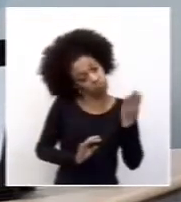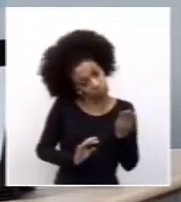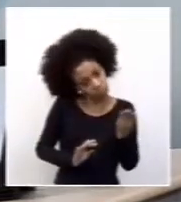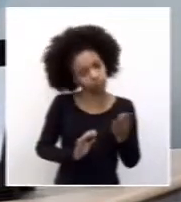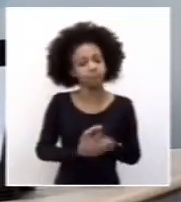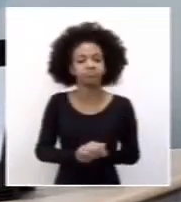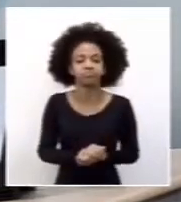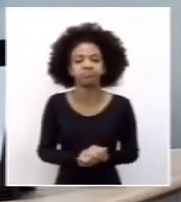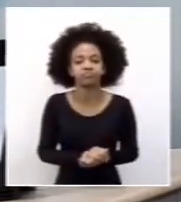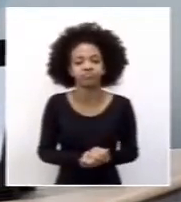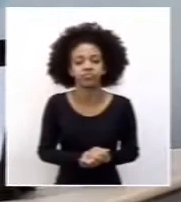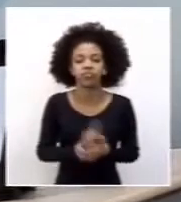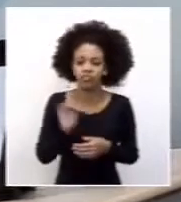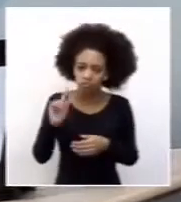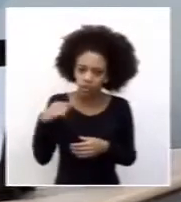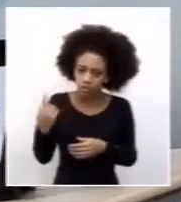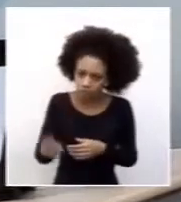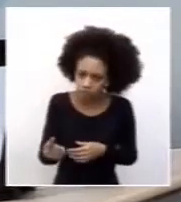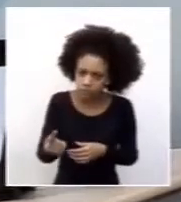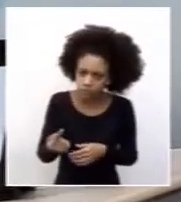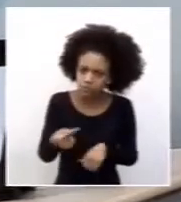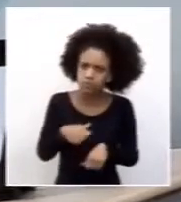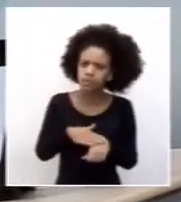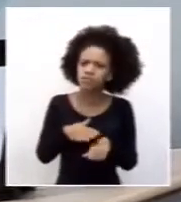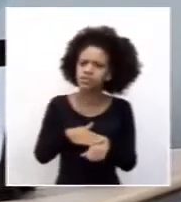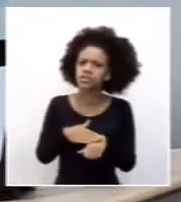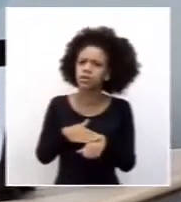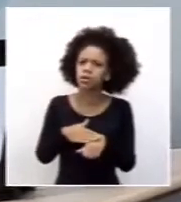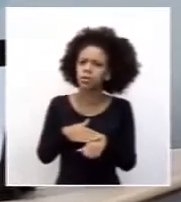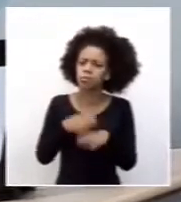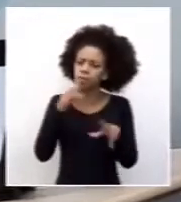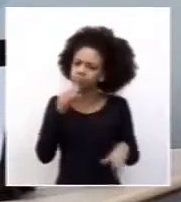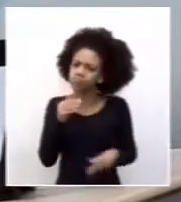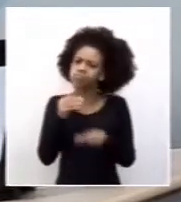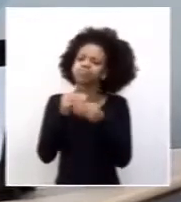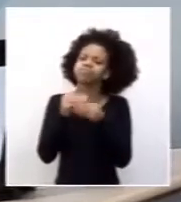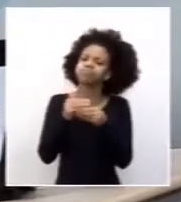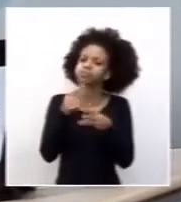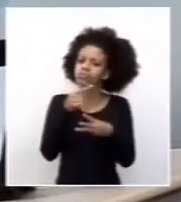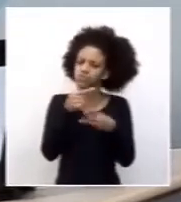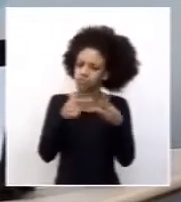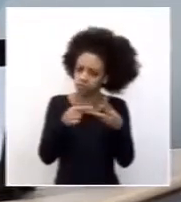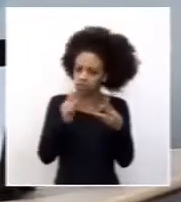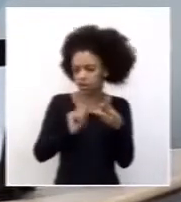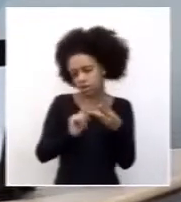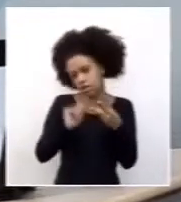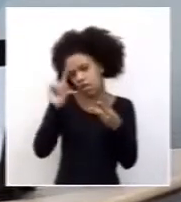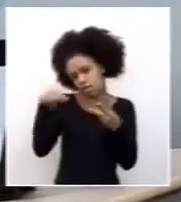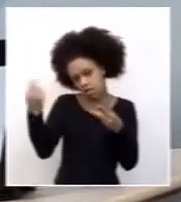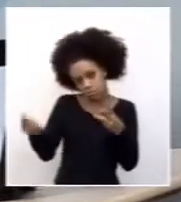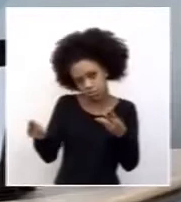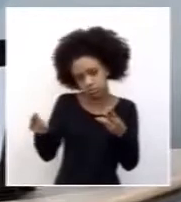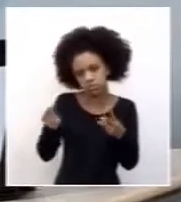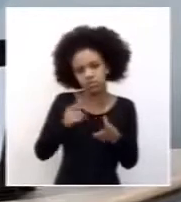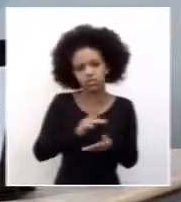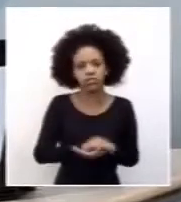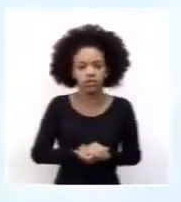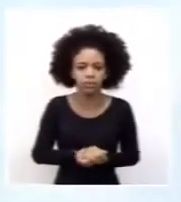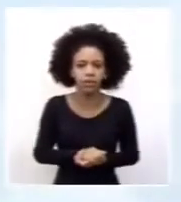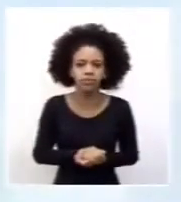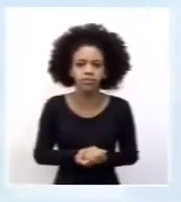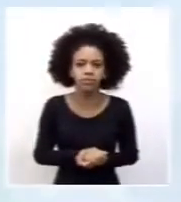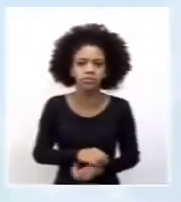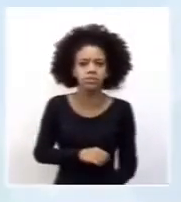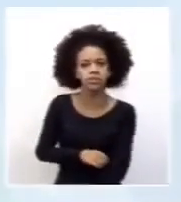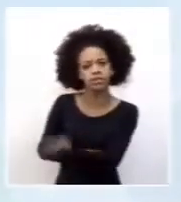o falso. Tá? E depois nós vamos fazer uma integração dessas três afirmações, que é a próxima afirmação, que nós vamos destacar, por favor, na